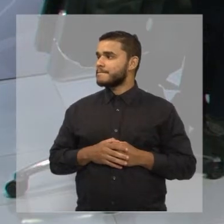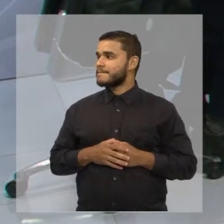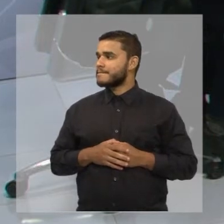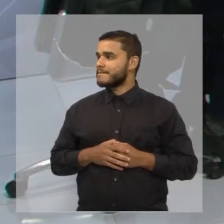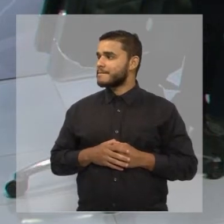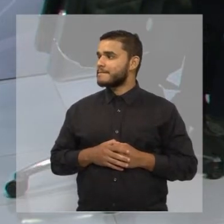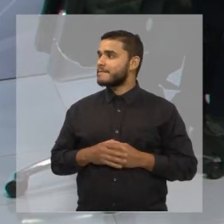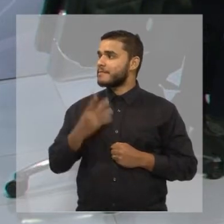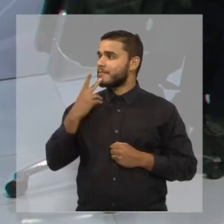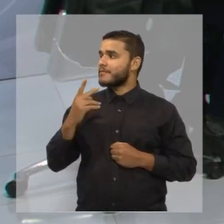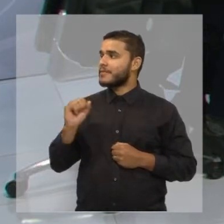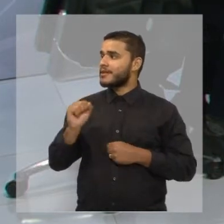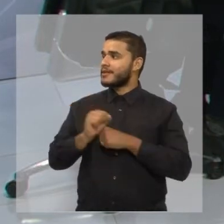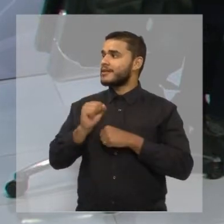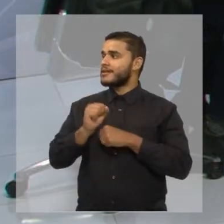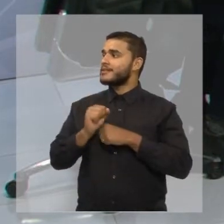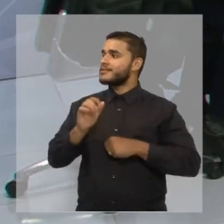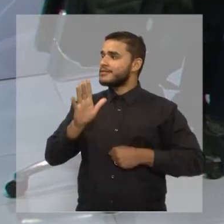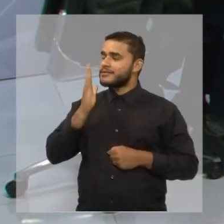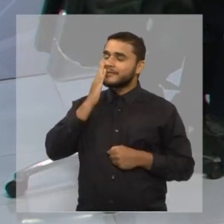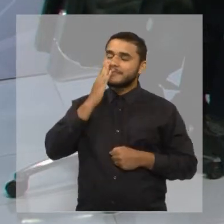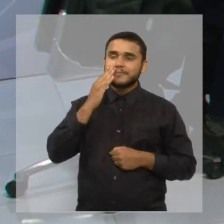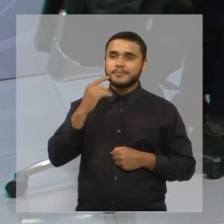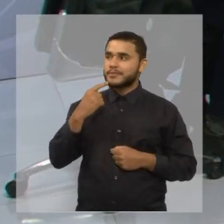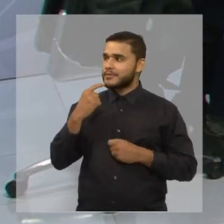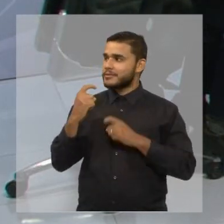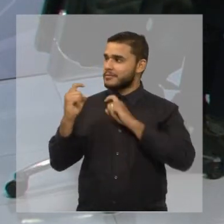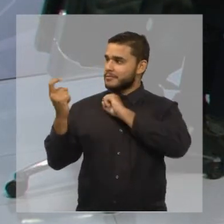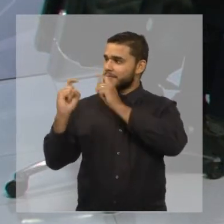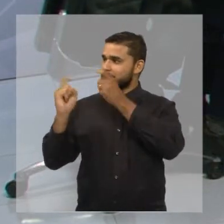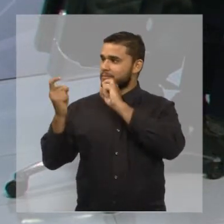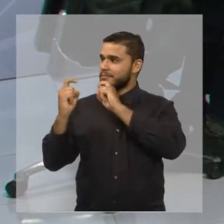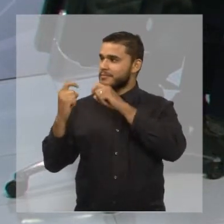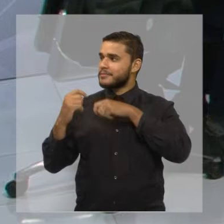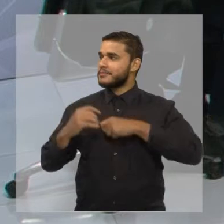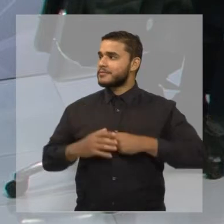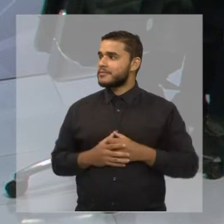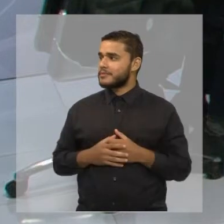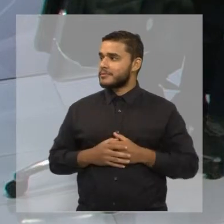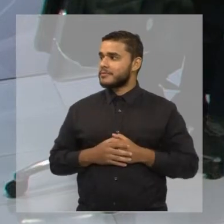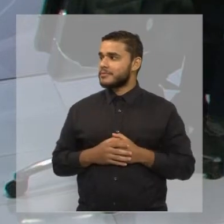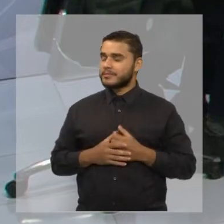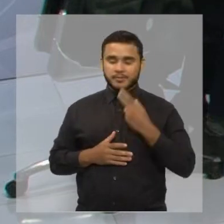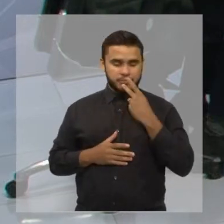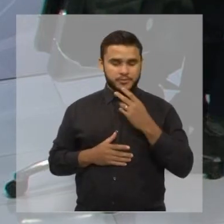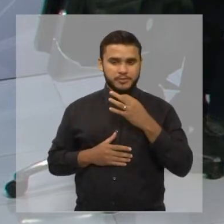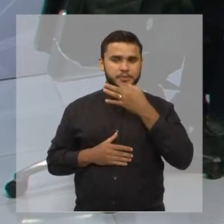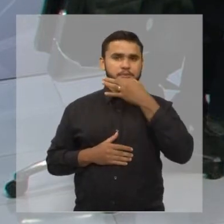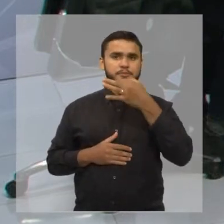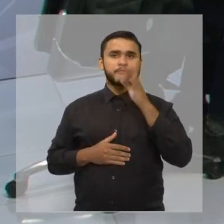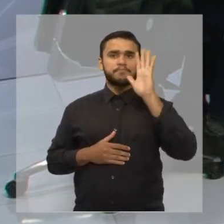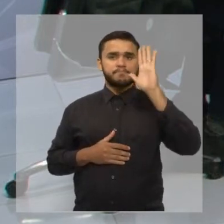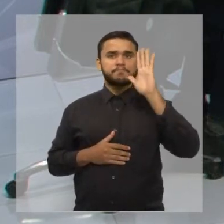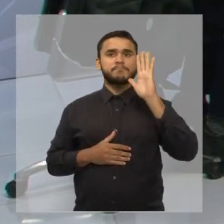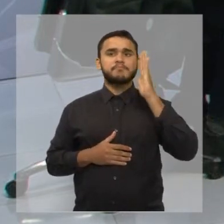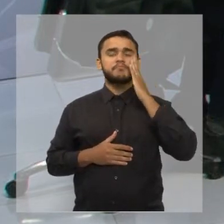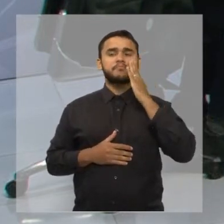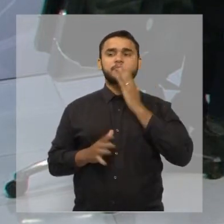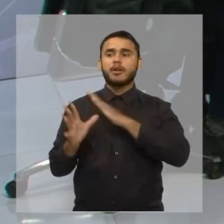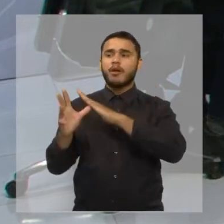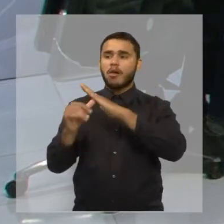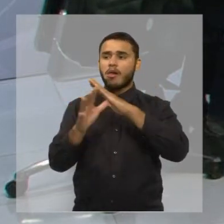e eu pediria... Seria interessante... Parou a Bolsa de Valores. Seria interessante também a gente estender essa roubalheira